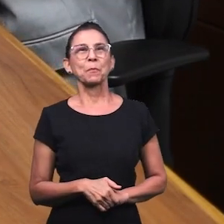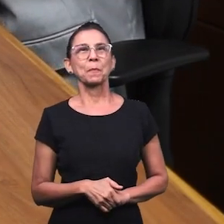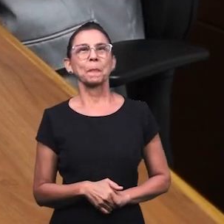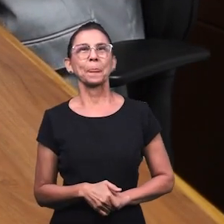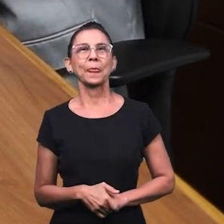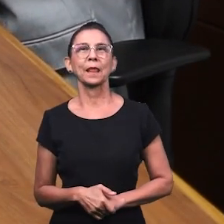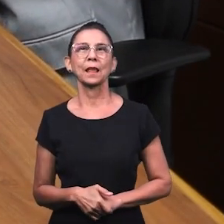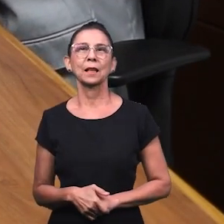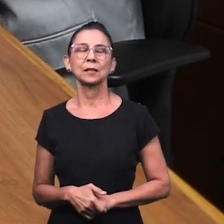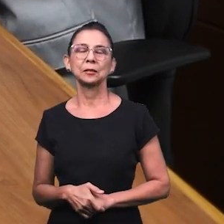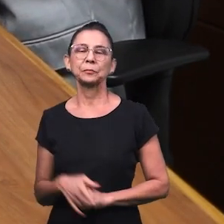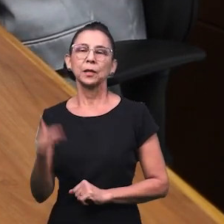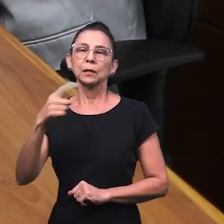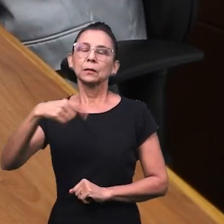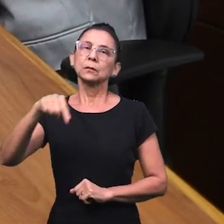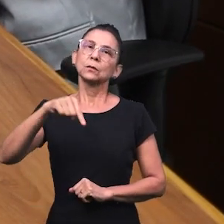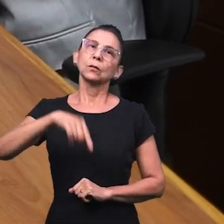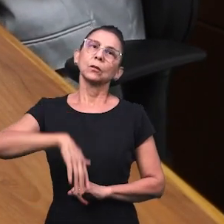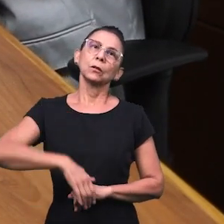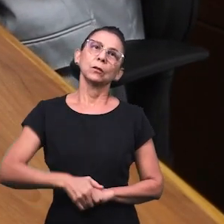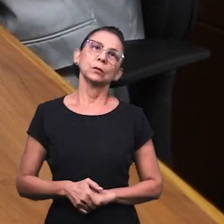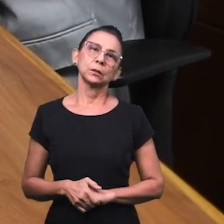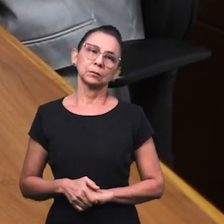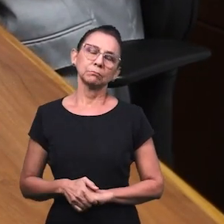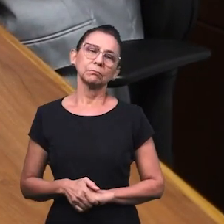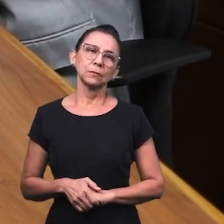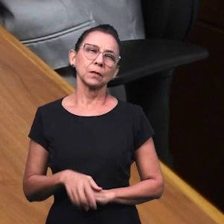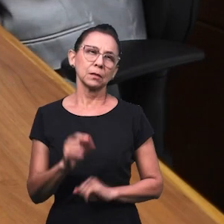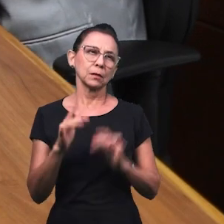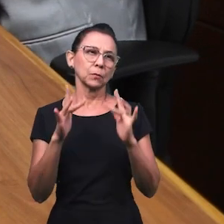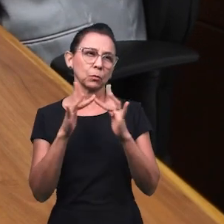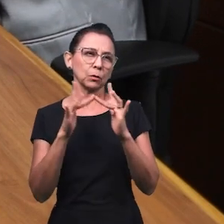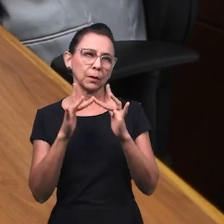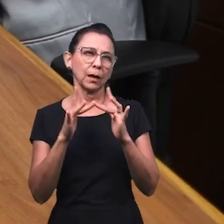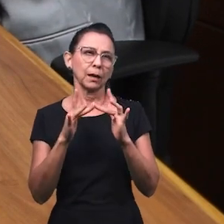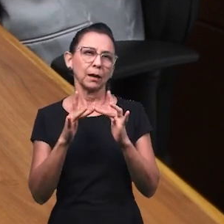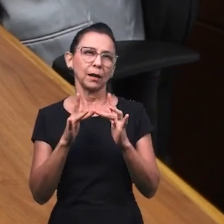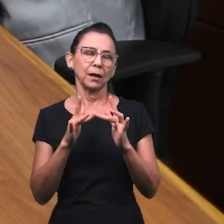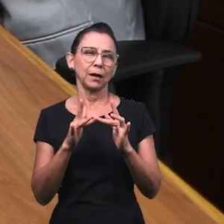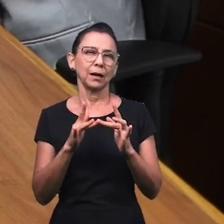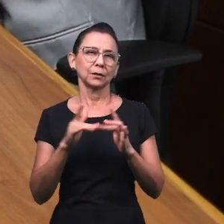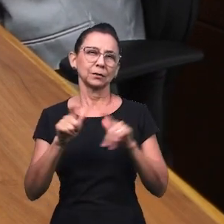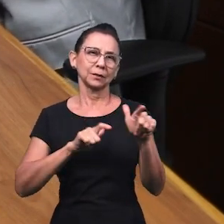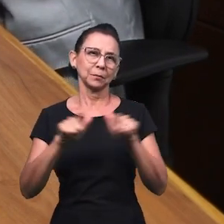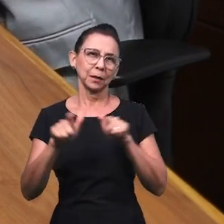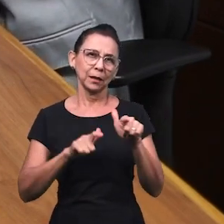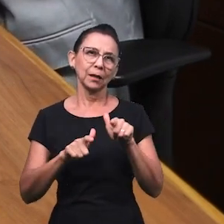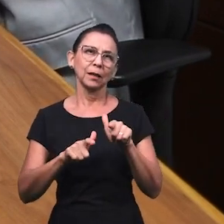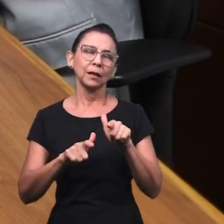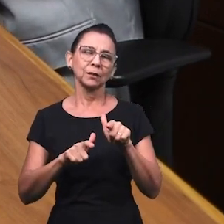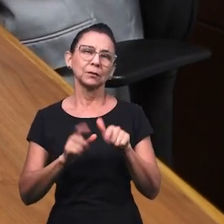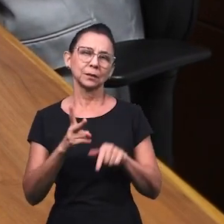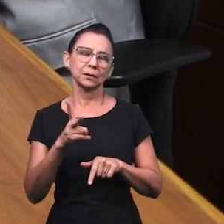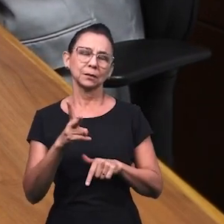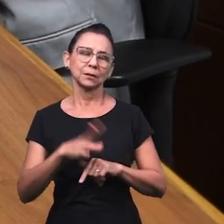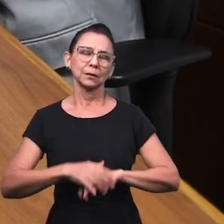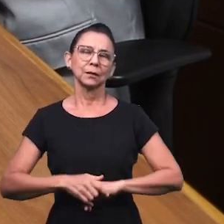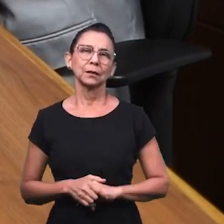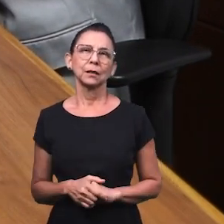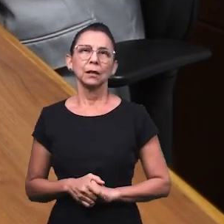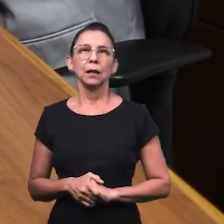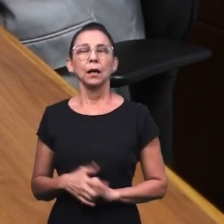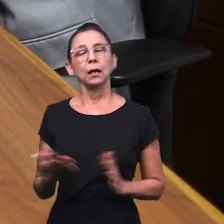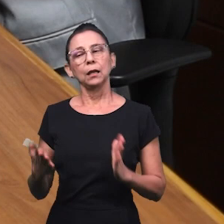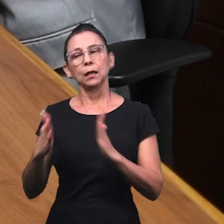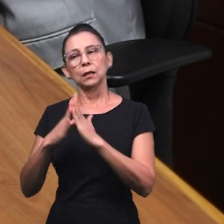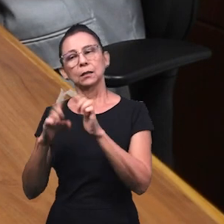Mas, assim, a gente está sempre muito próximo no dia a dia, no trabalho, e